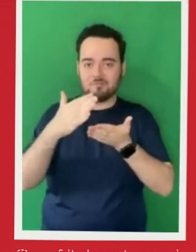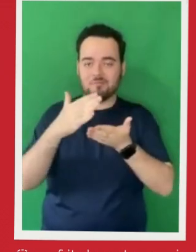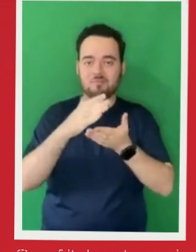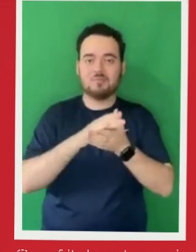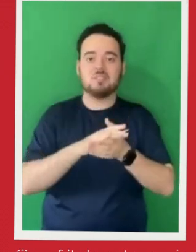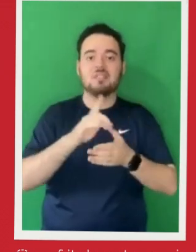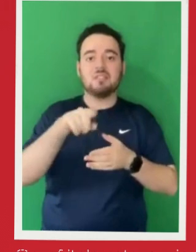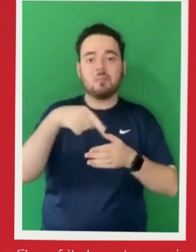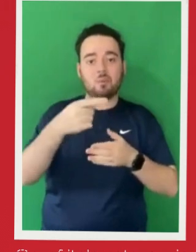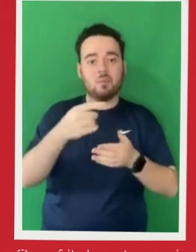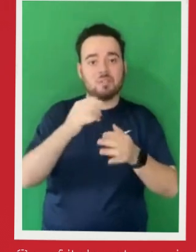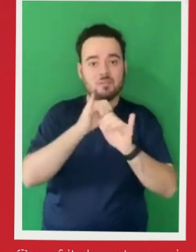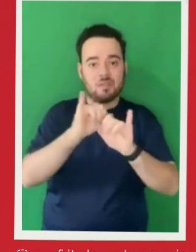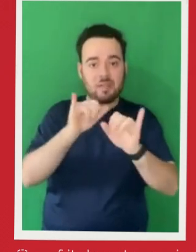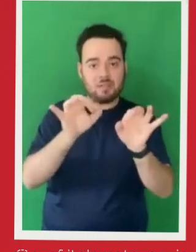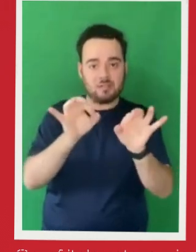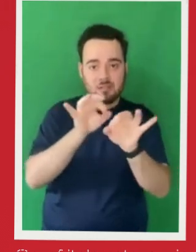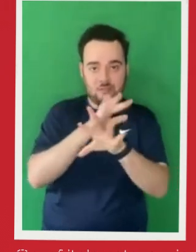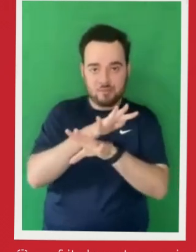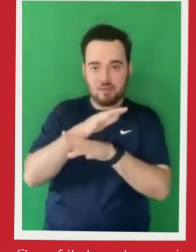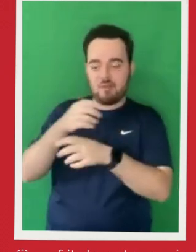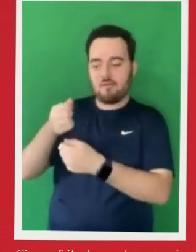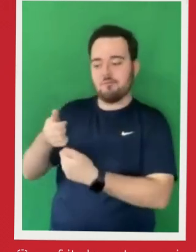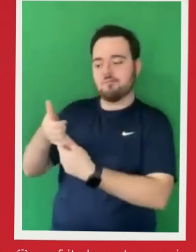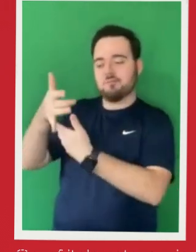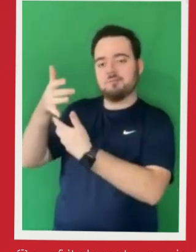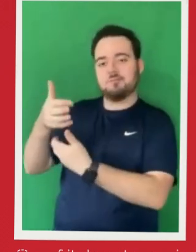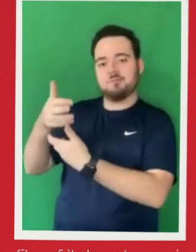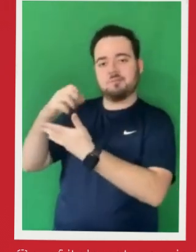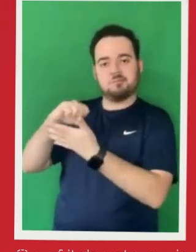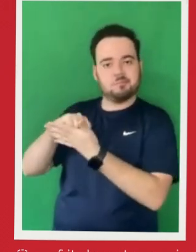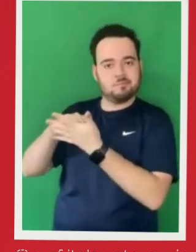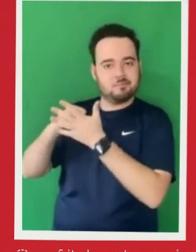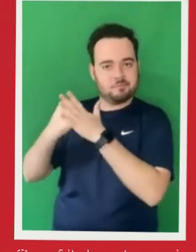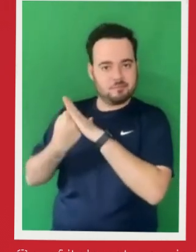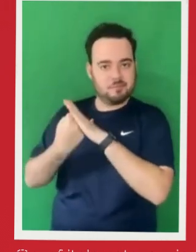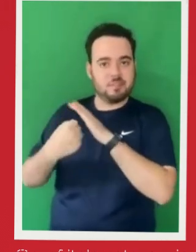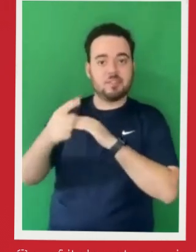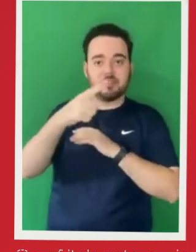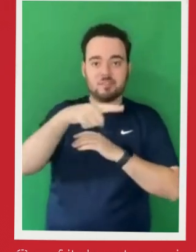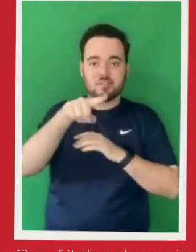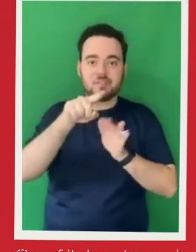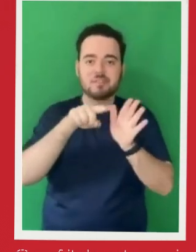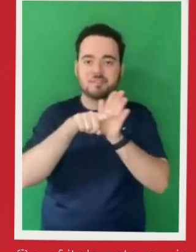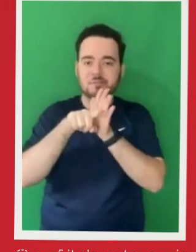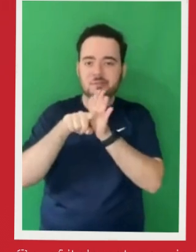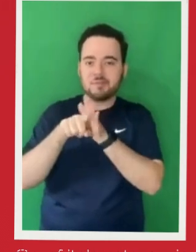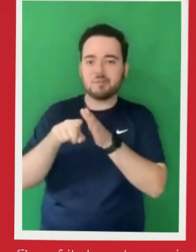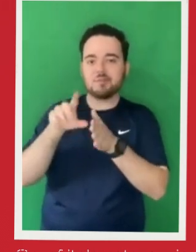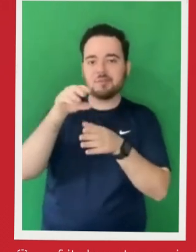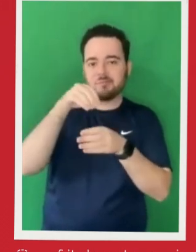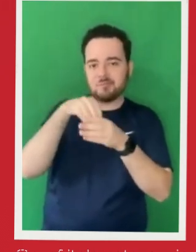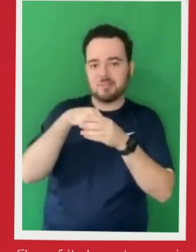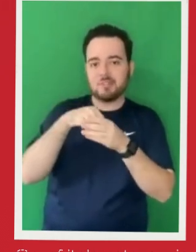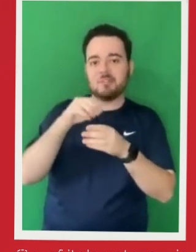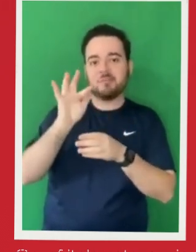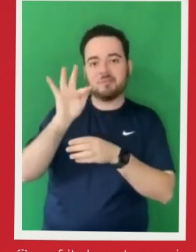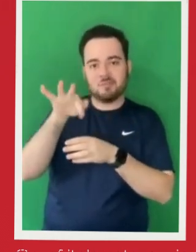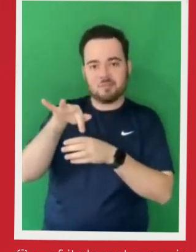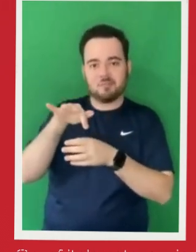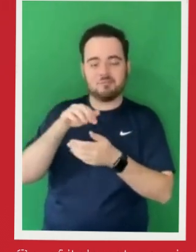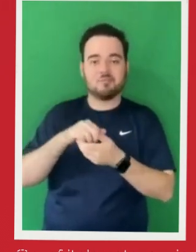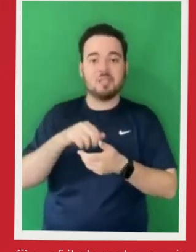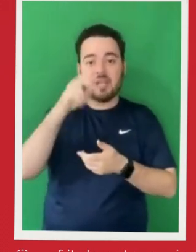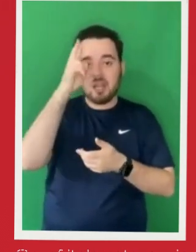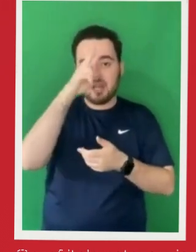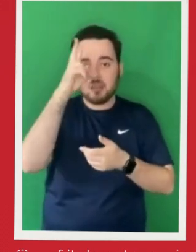já começar, tá certo? E aí quando eu terminar os recados, eu tiro os comentários e aí vocês vão guardando as perguntas para o